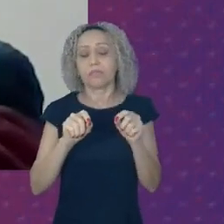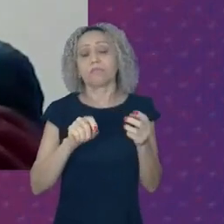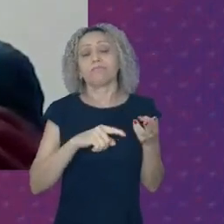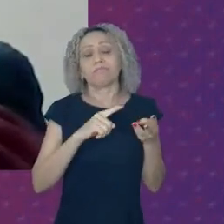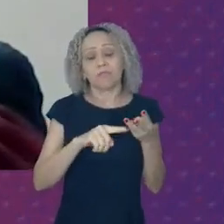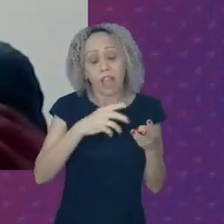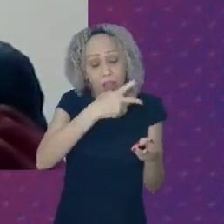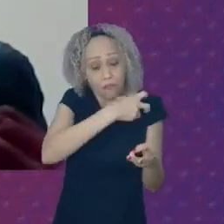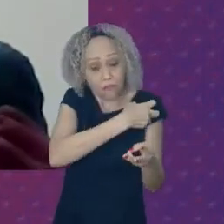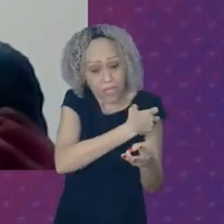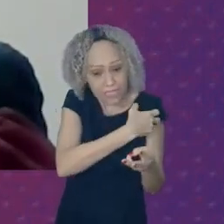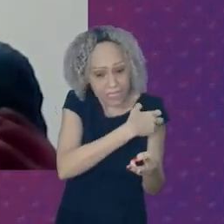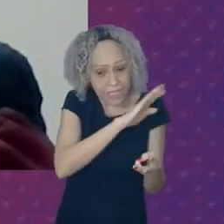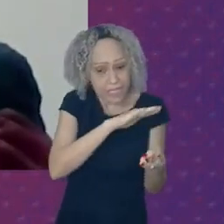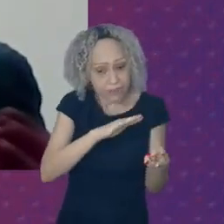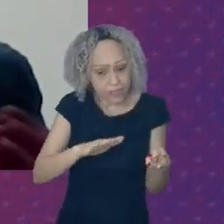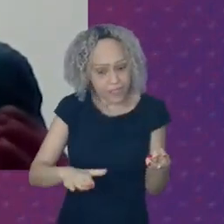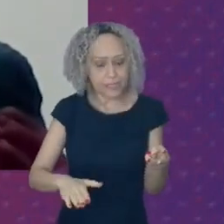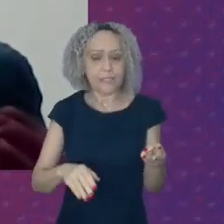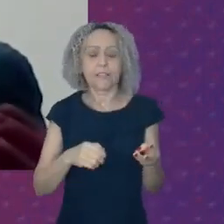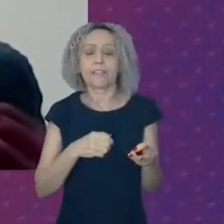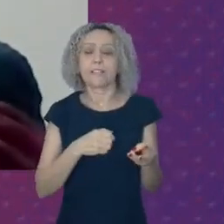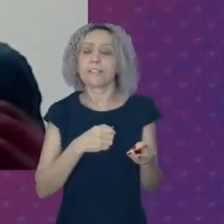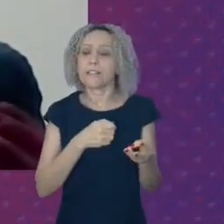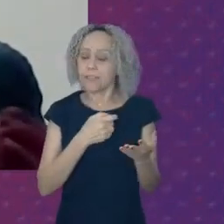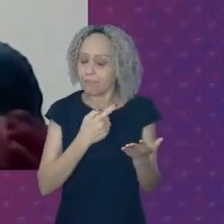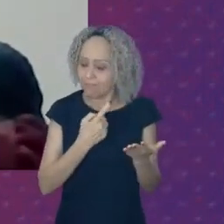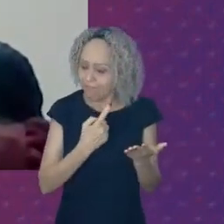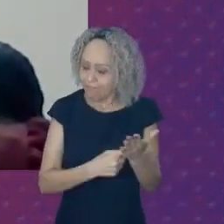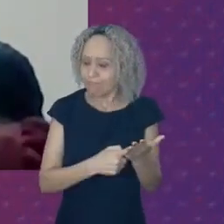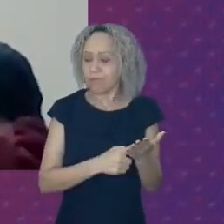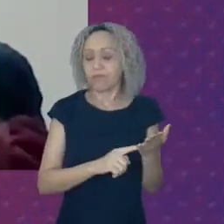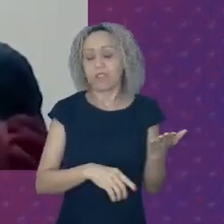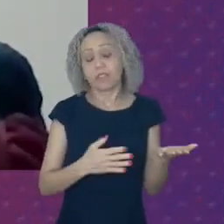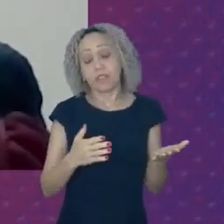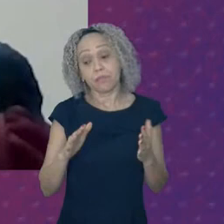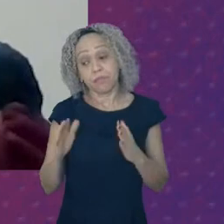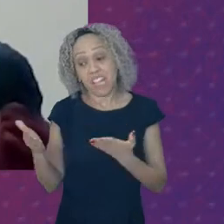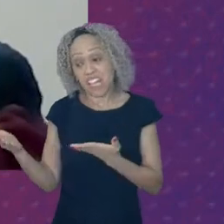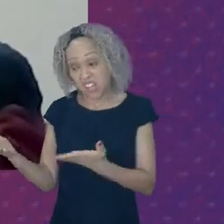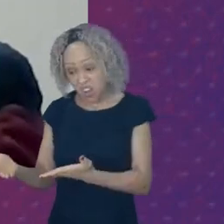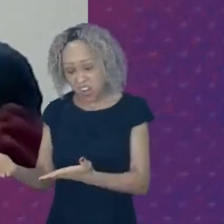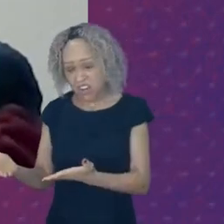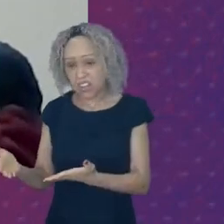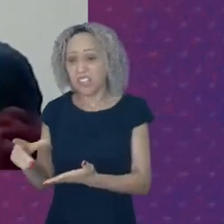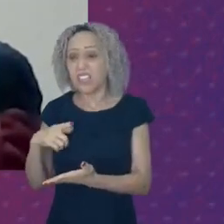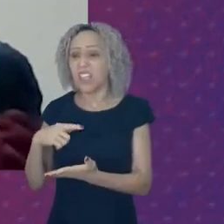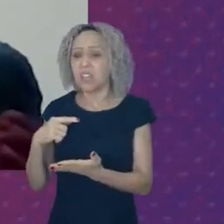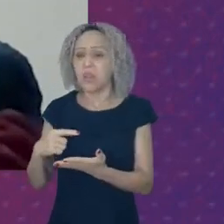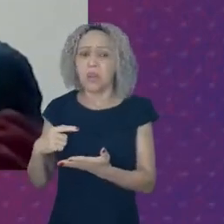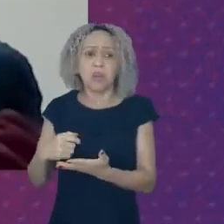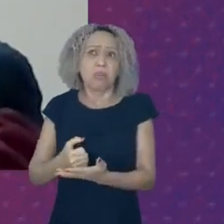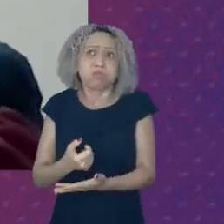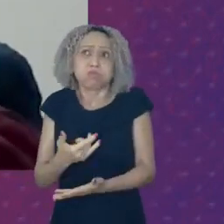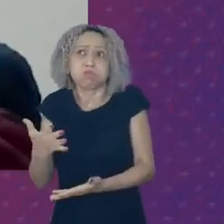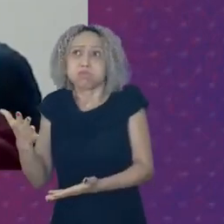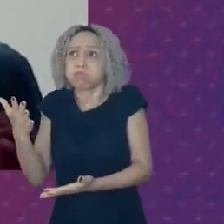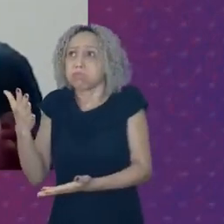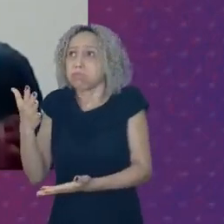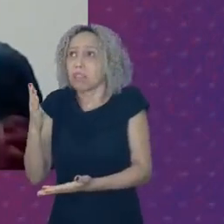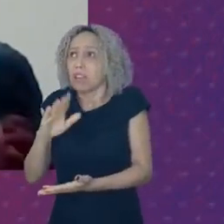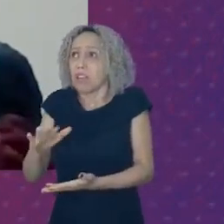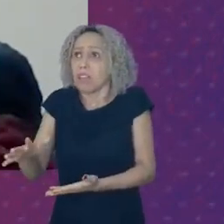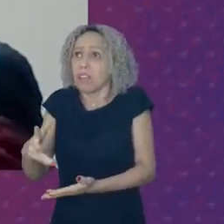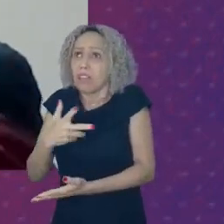das crianças. Hoje a gente já encontra diversas crianças com vacinação atrasada, a evasão escolar aumentou, e aí não foi